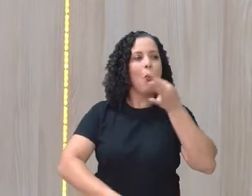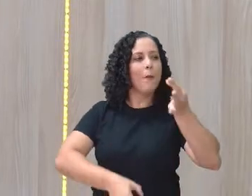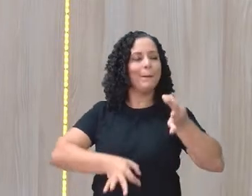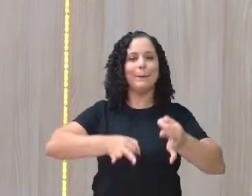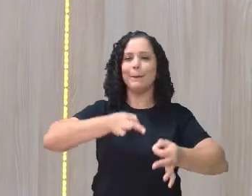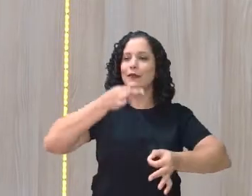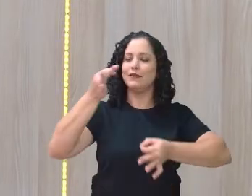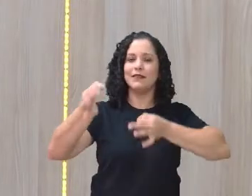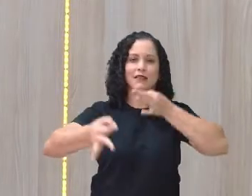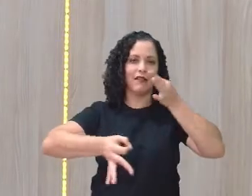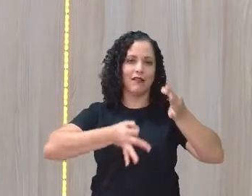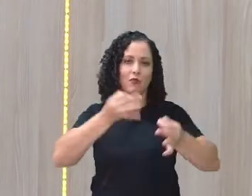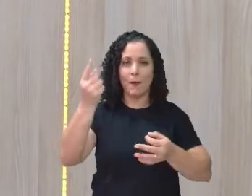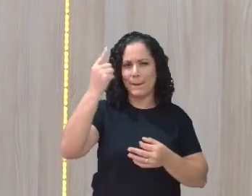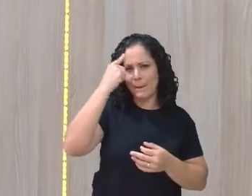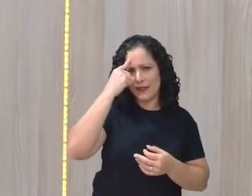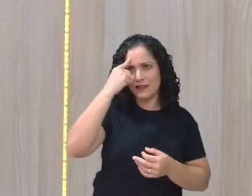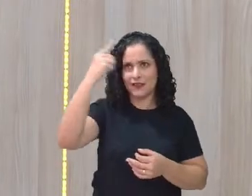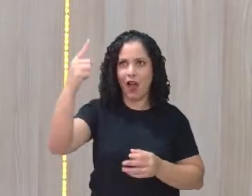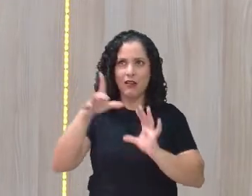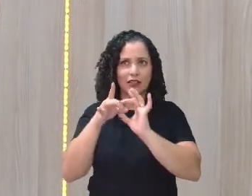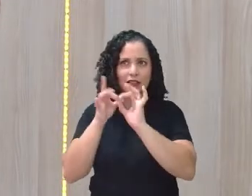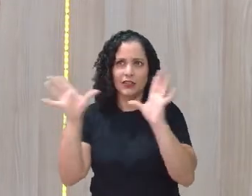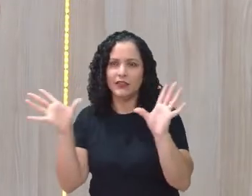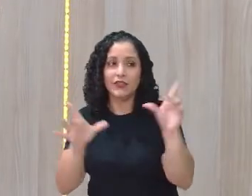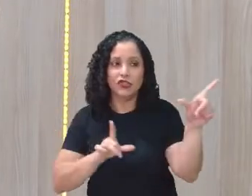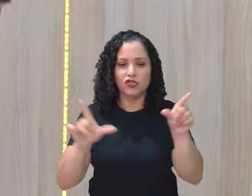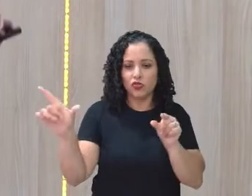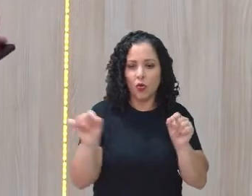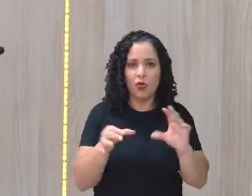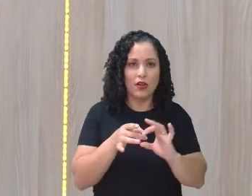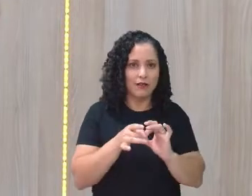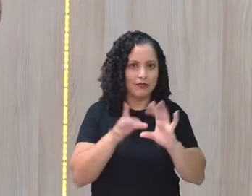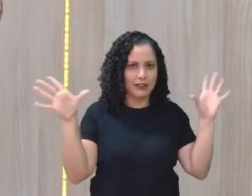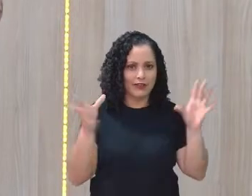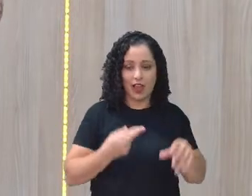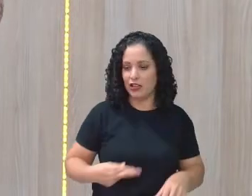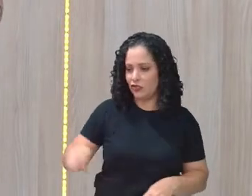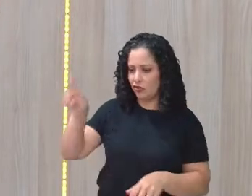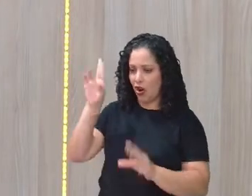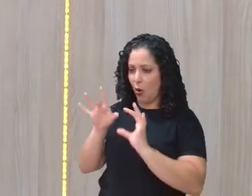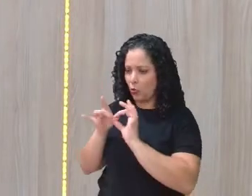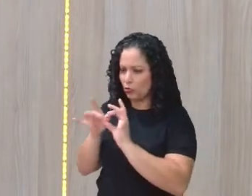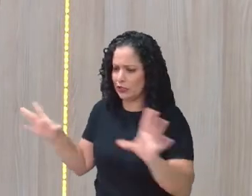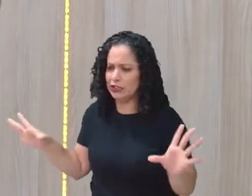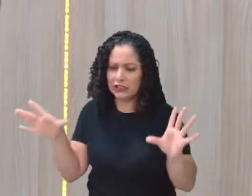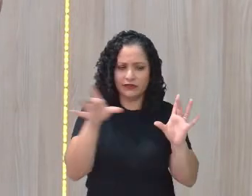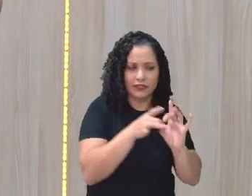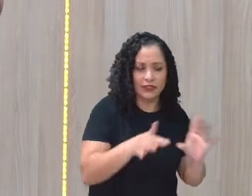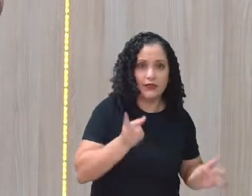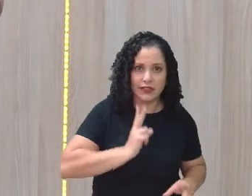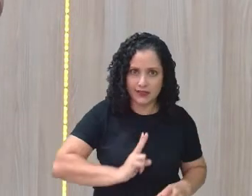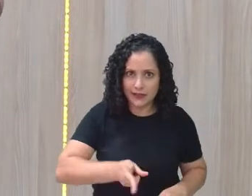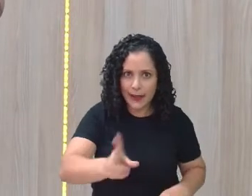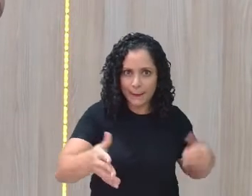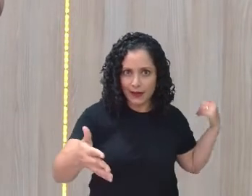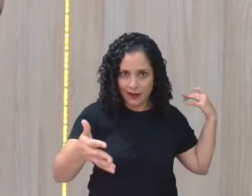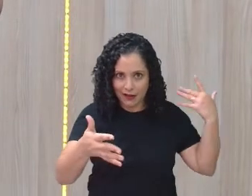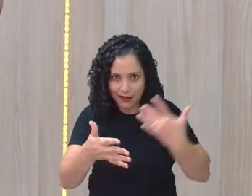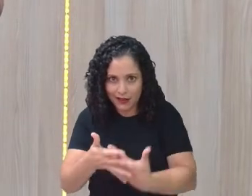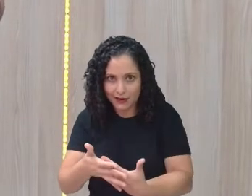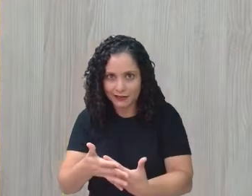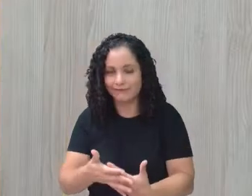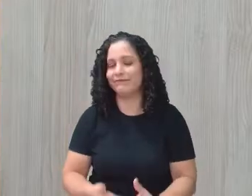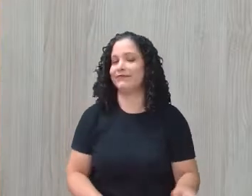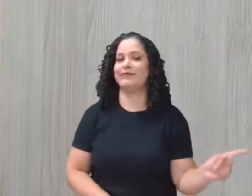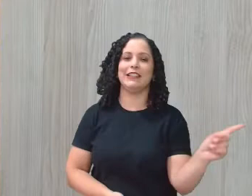opinião, de pensar, de escolher, né, ter essa liberdade religiosa? Será que sempre foi assim? Não